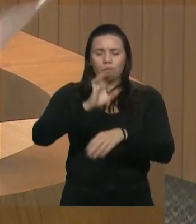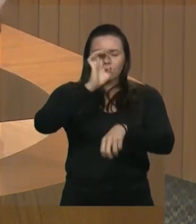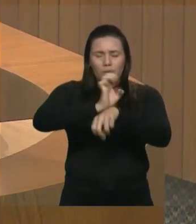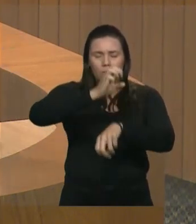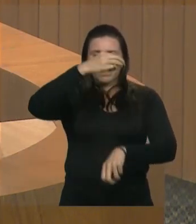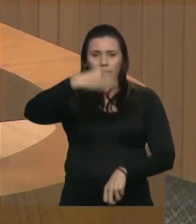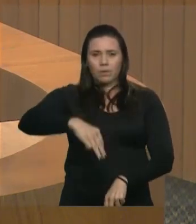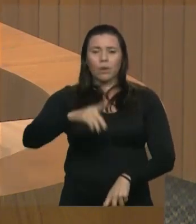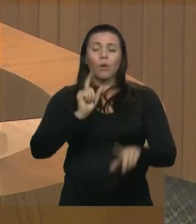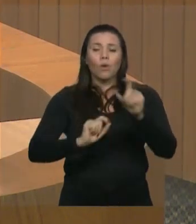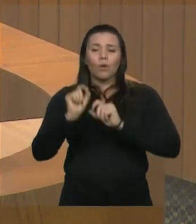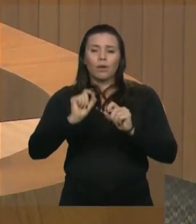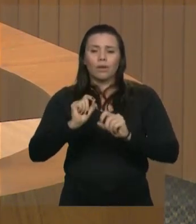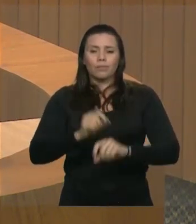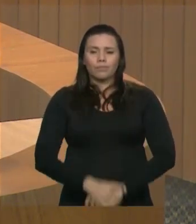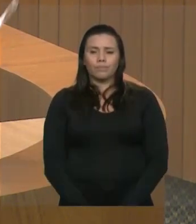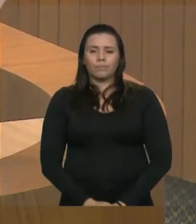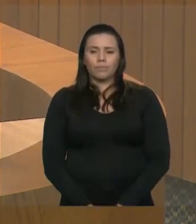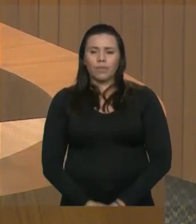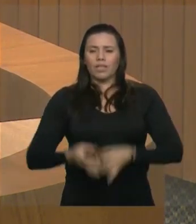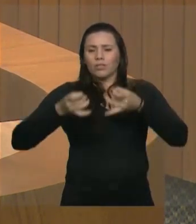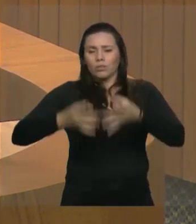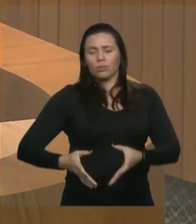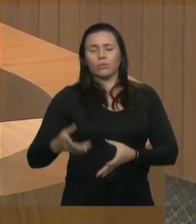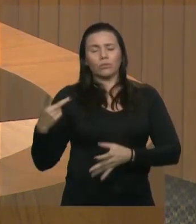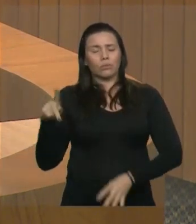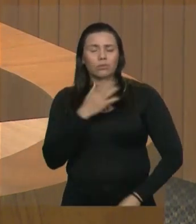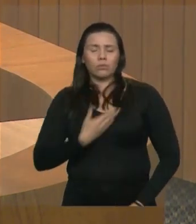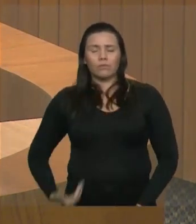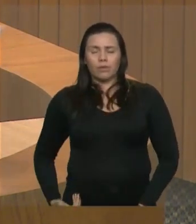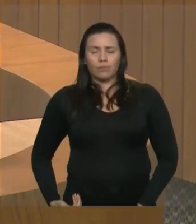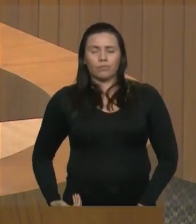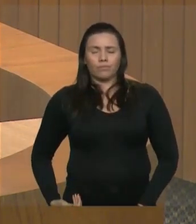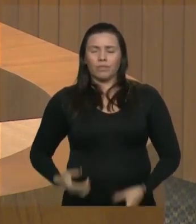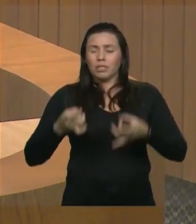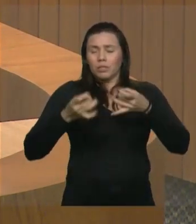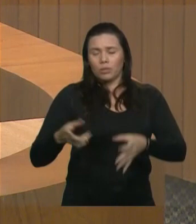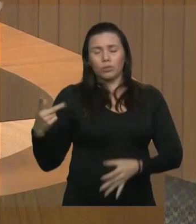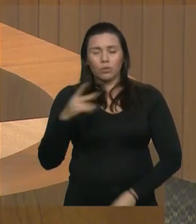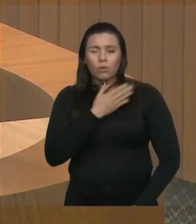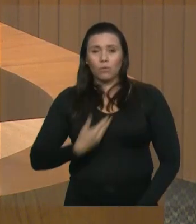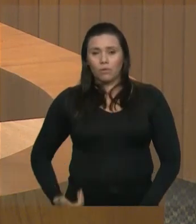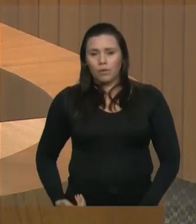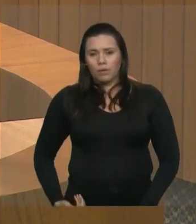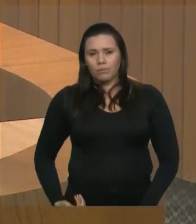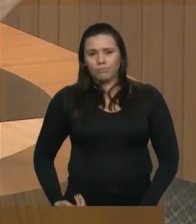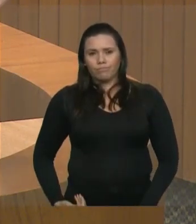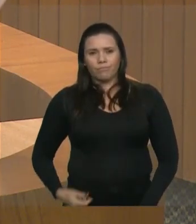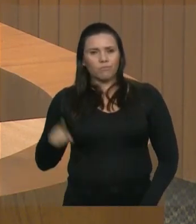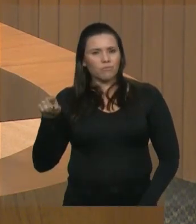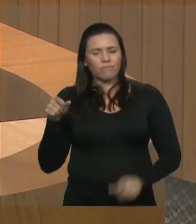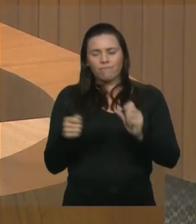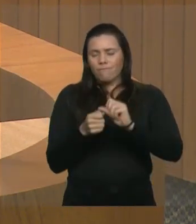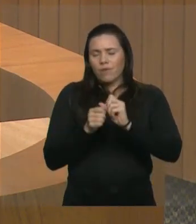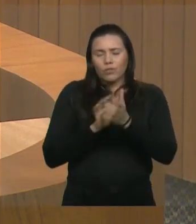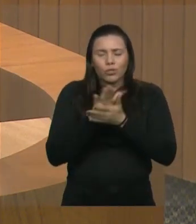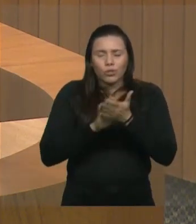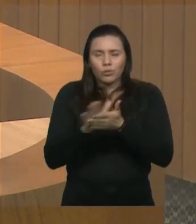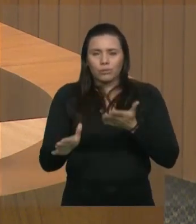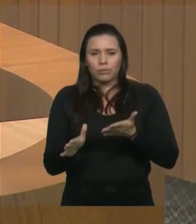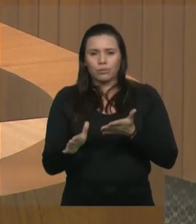Dino, renuncie. Renuncie o seu mandato incompetente. Renuncie a sua